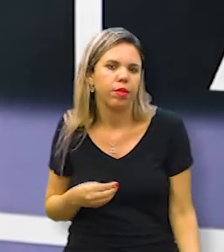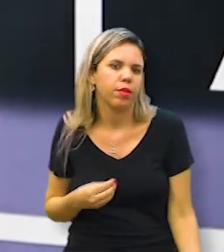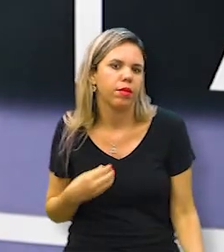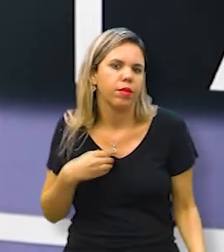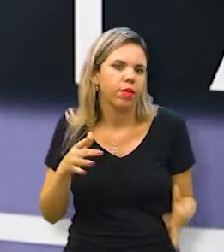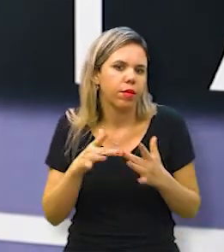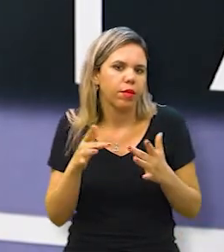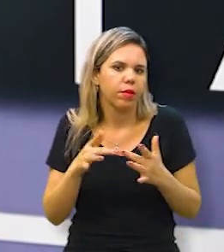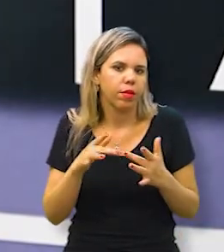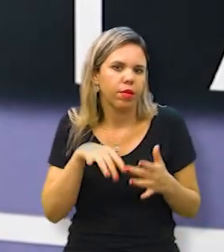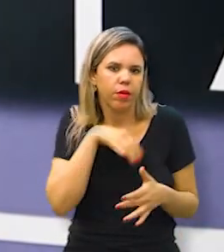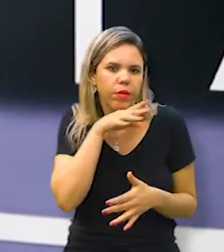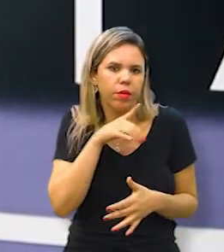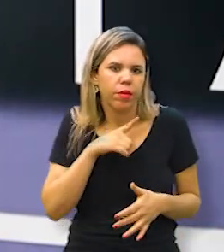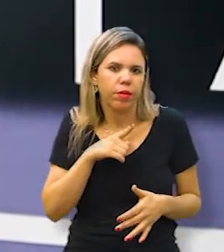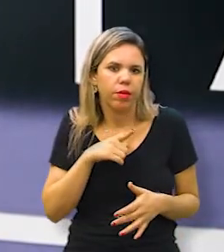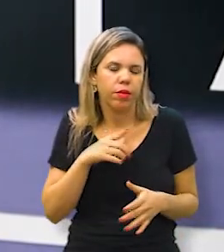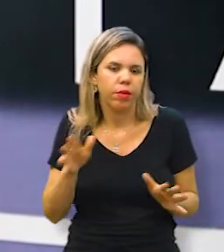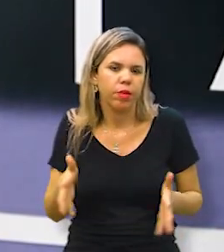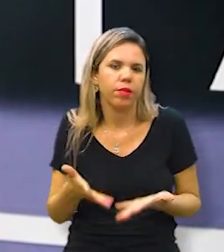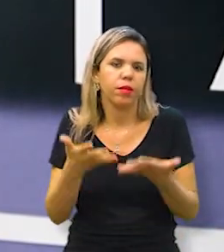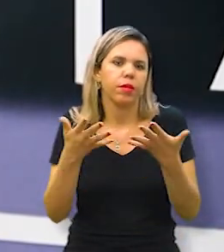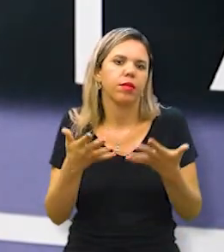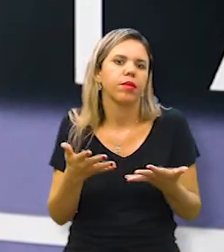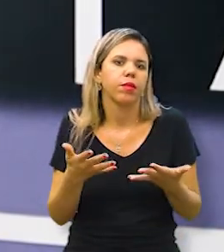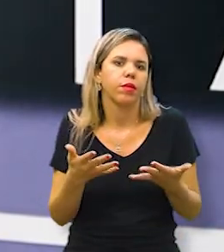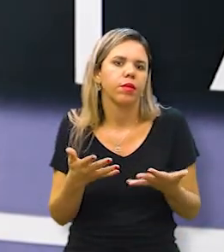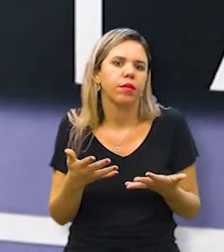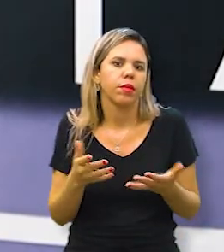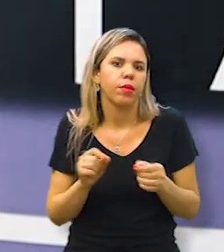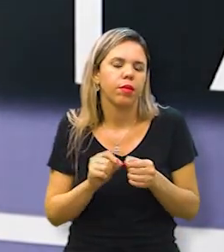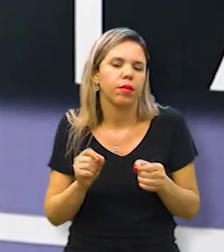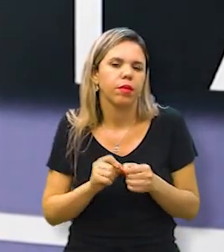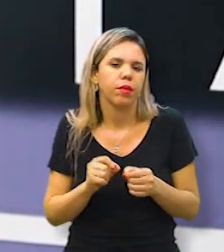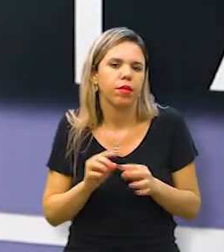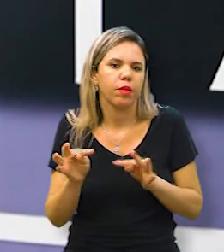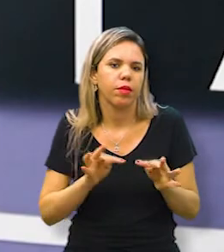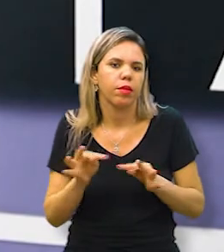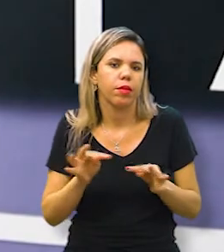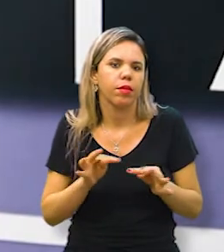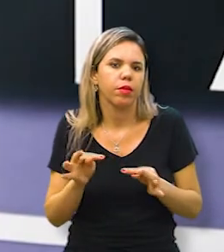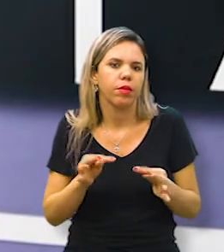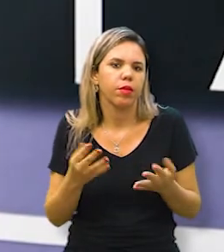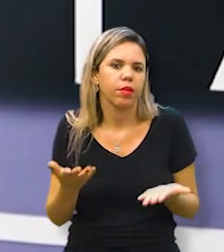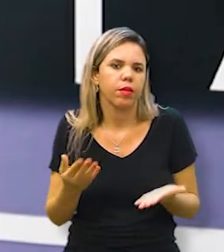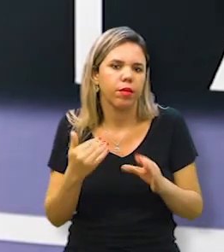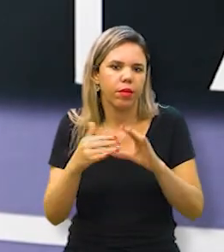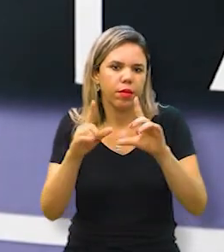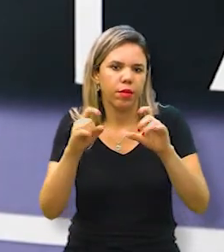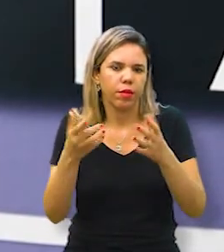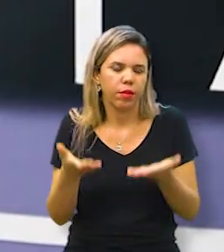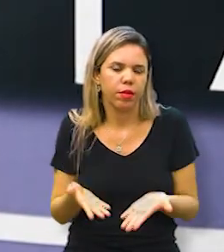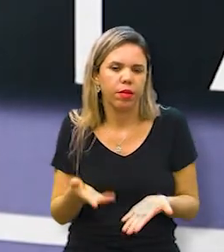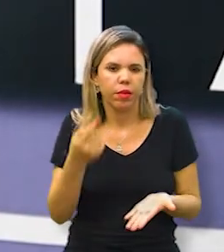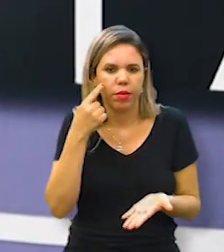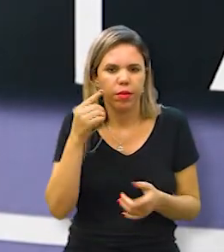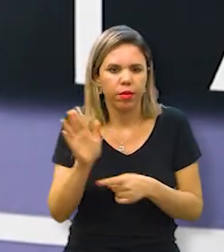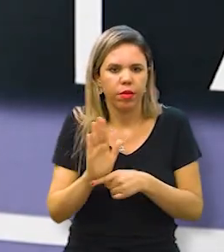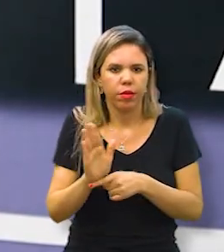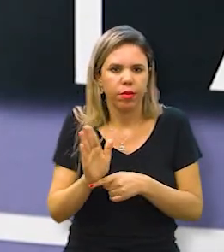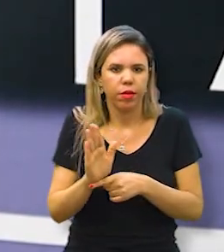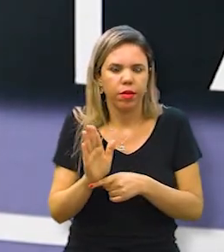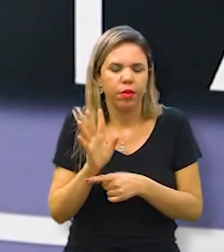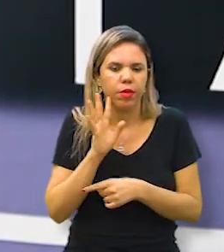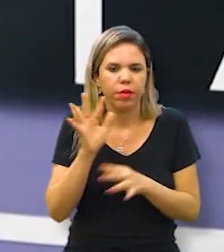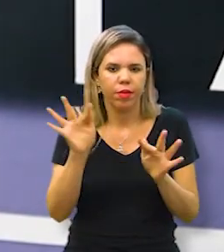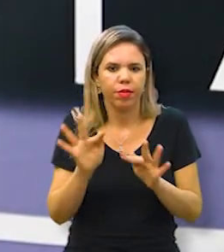contato com a natureza que te reenergizou, te fez uma terapia de alguma maneira? Manda uma foto para a gente, manda um vídeo, a gente vai ficar